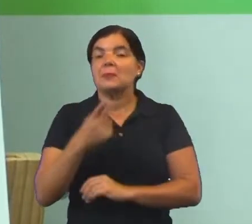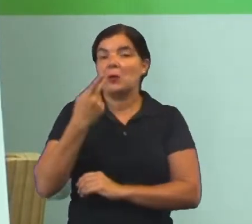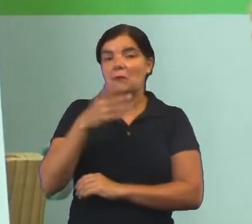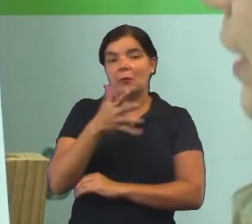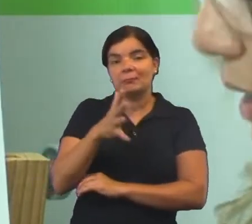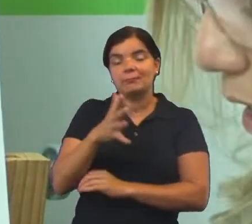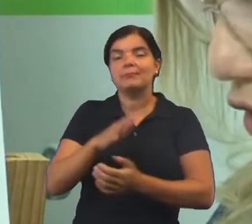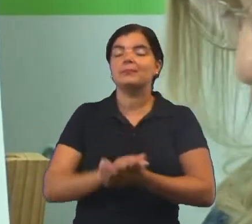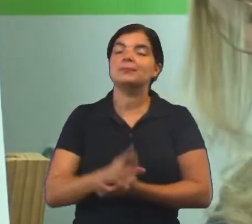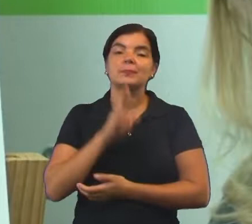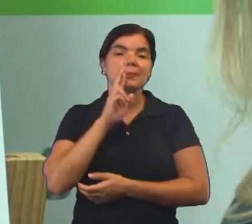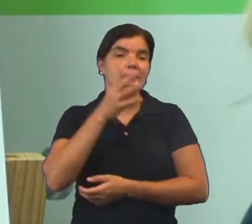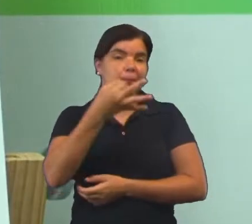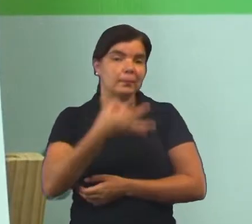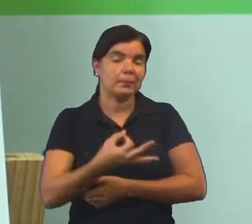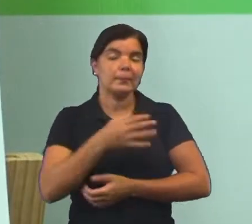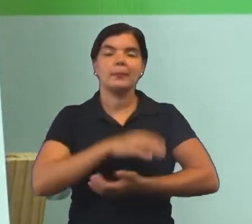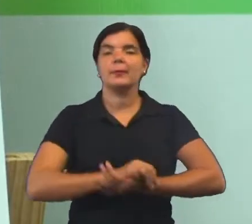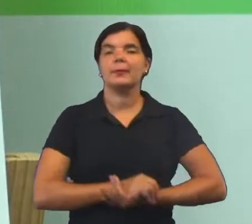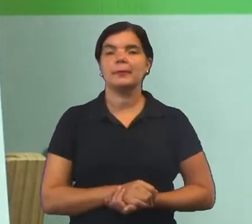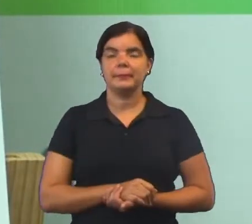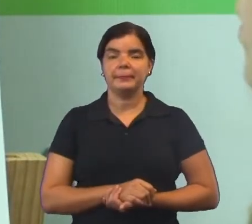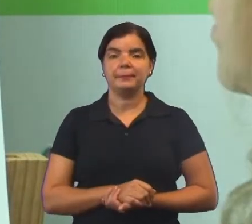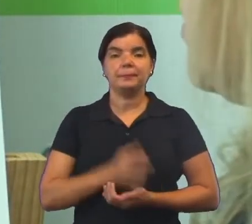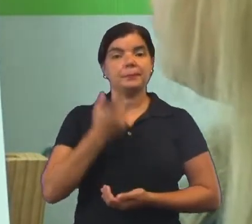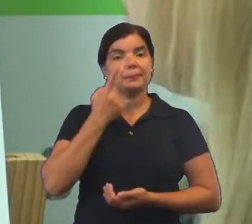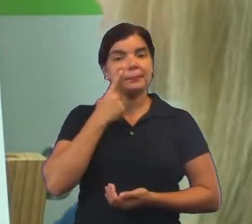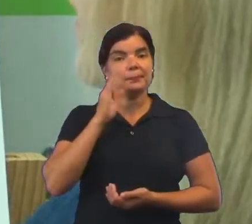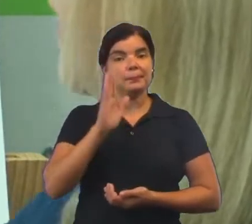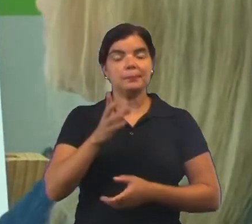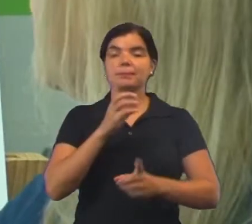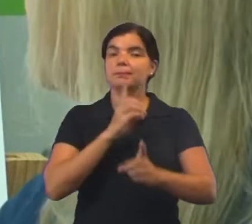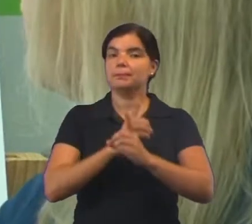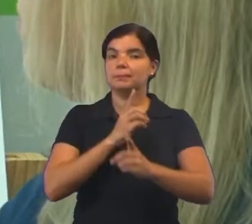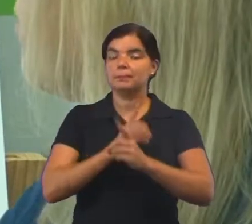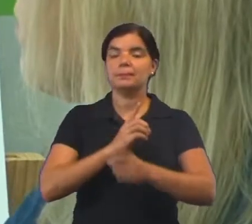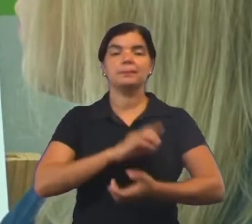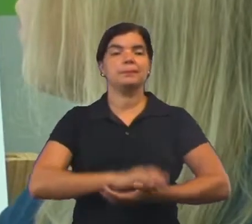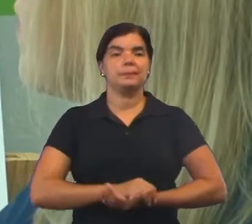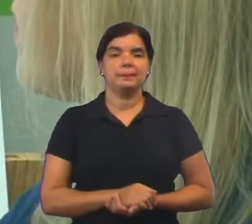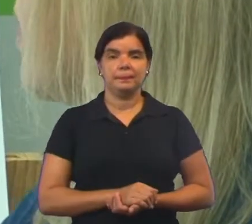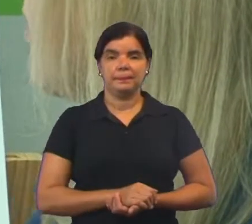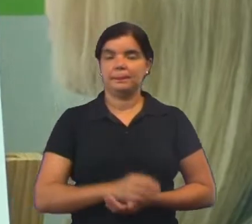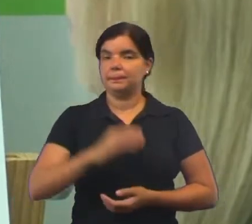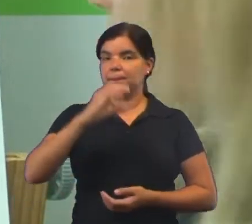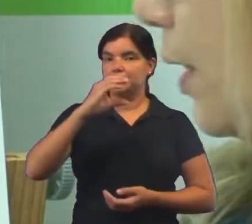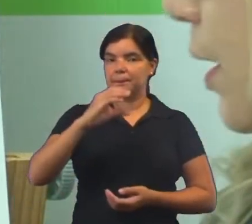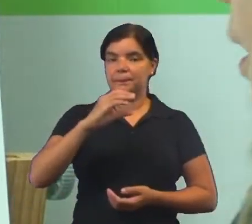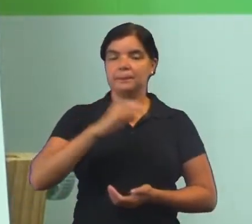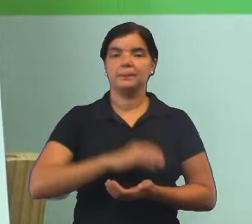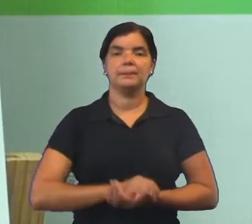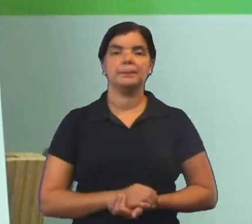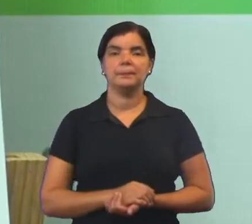né? Então, a nossa alternativa aqui, nós já encontramos, né, que é a letra C.